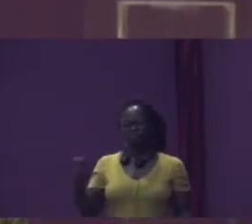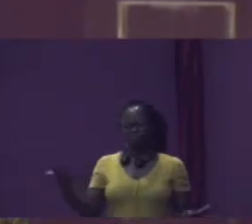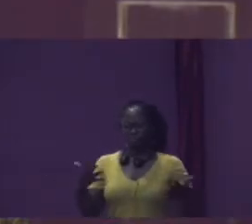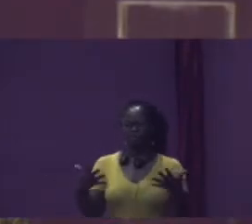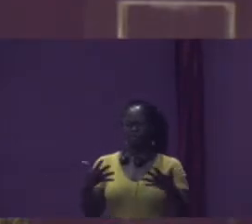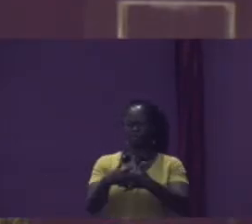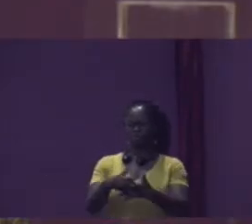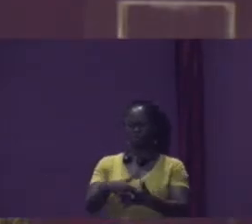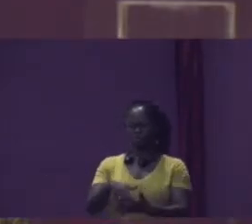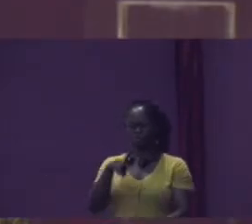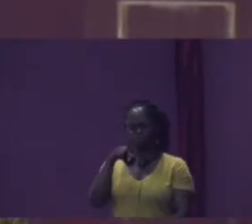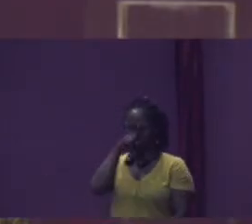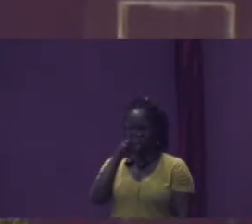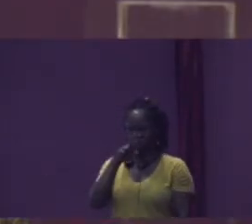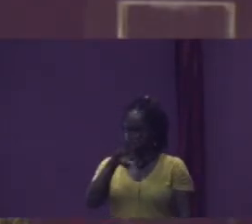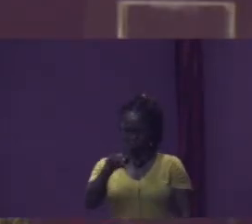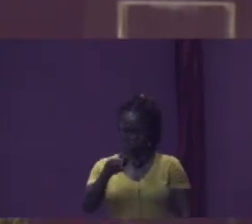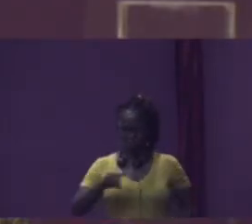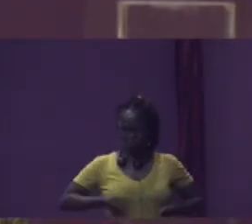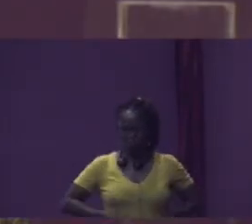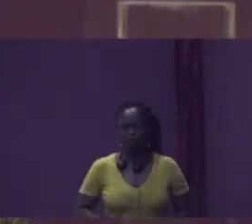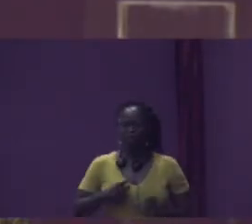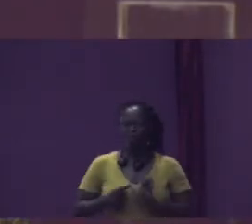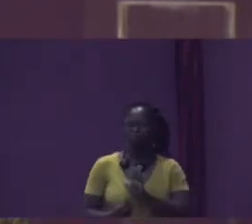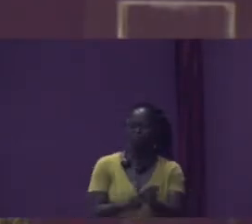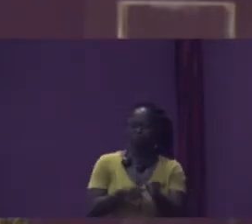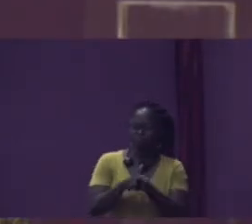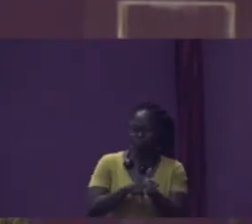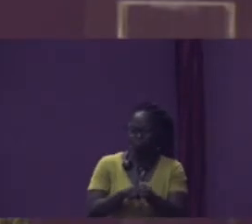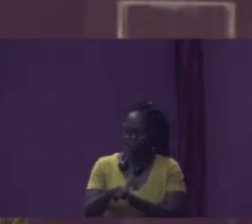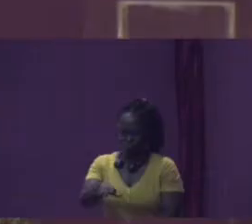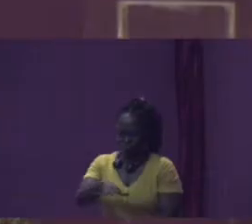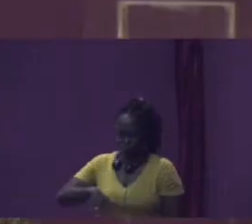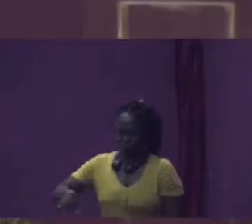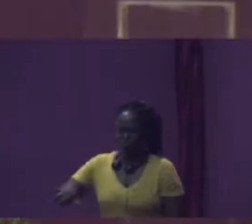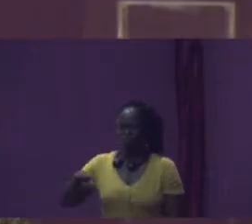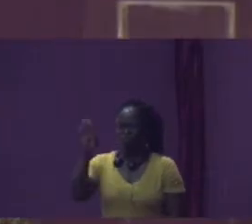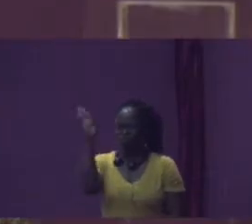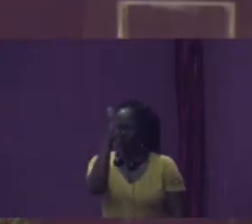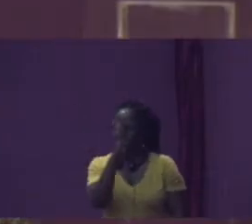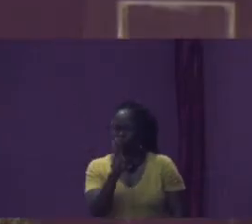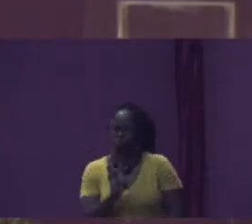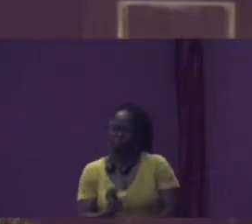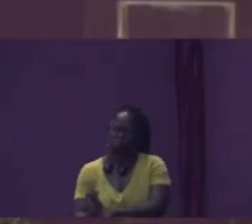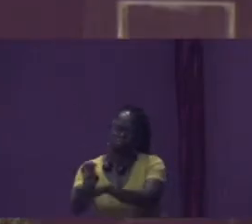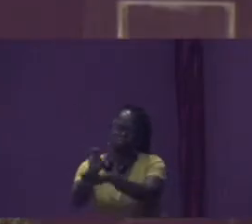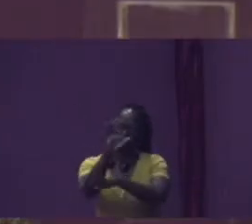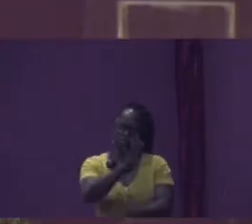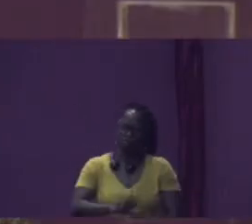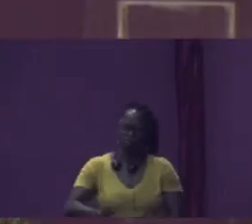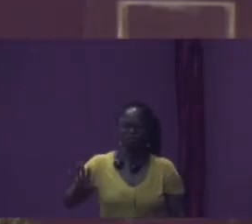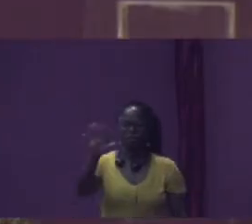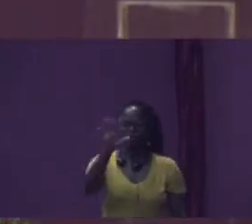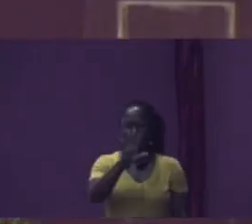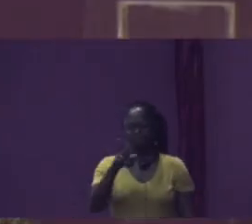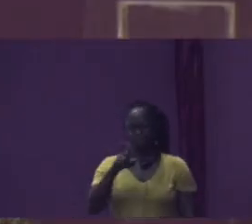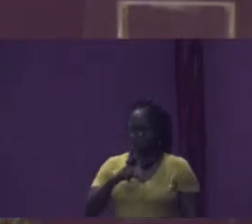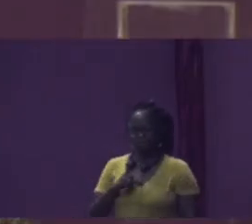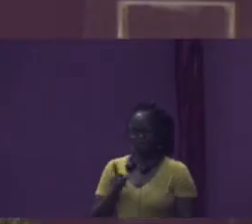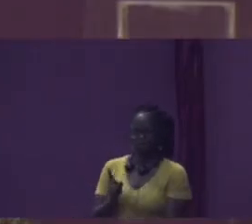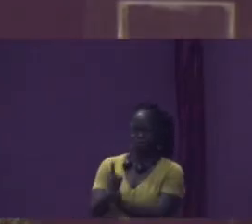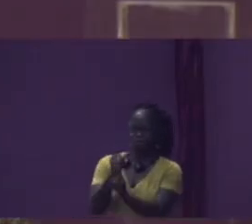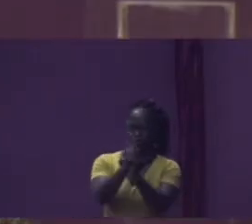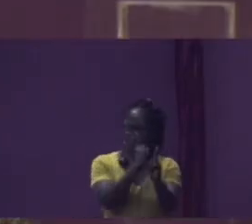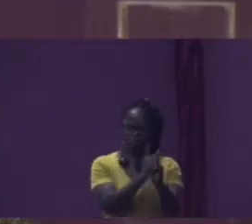no parto estão apresentadas em estudos realizados nos mais diversos cenários no Brasil. McCallum e Reis encontraram